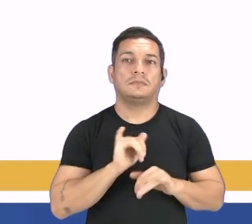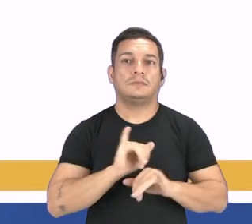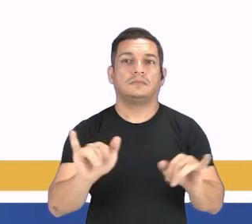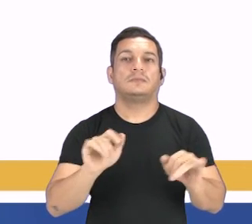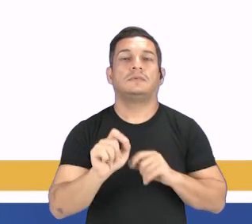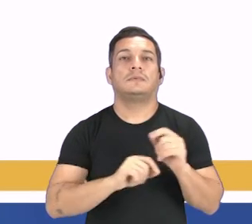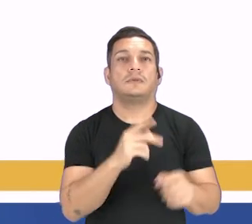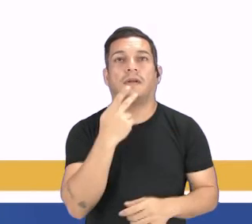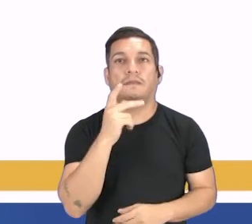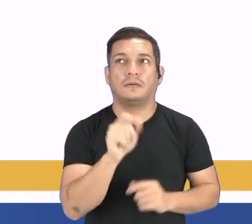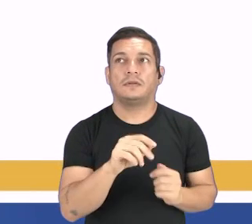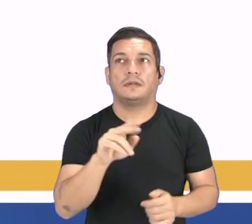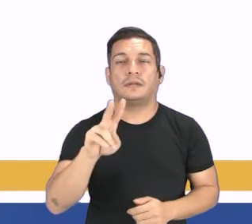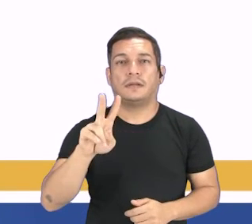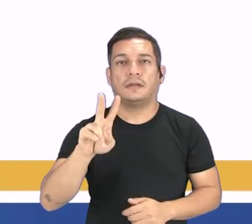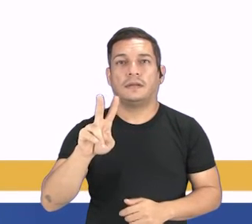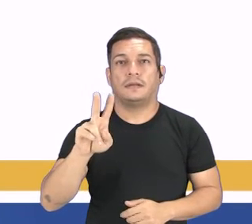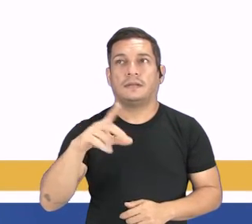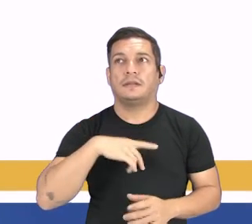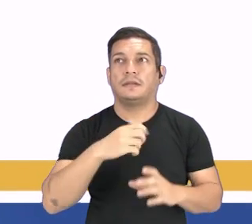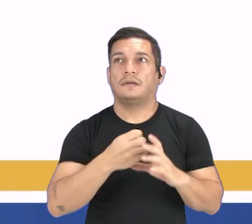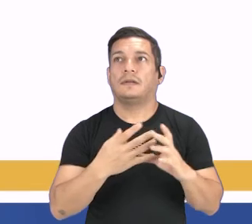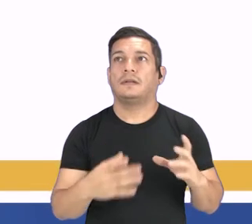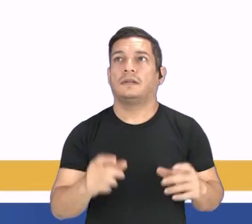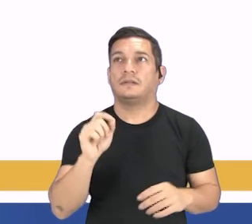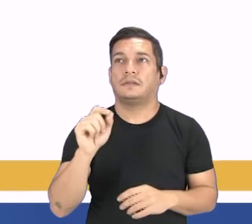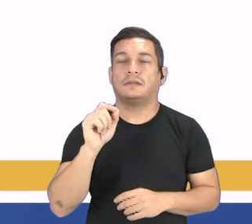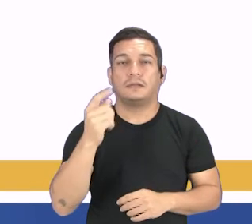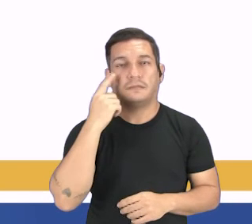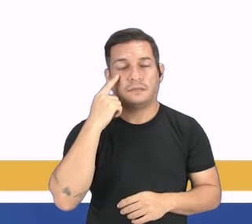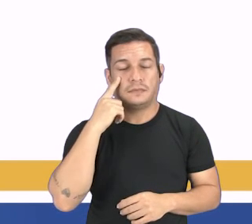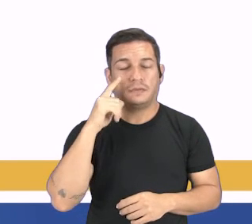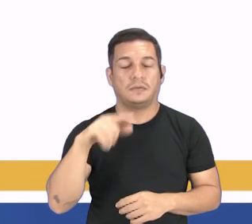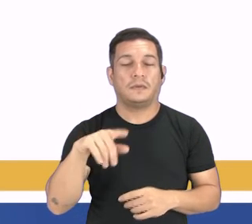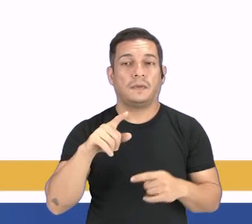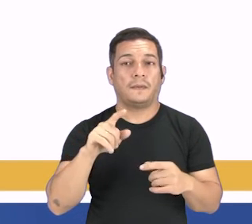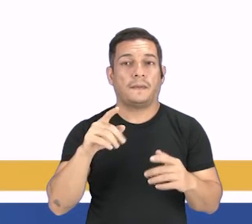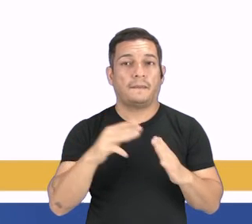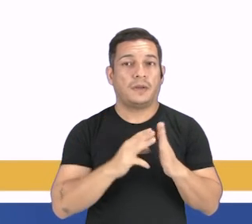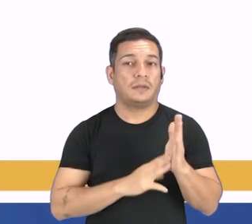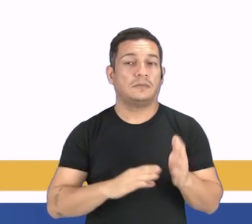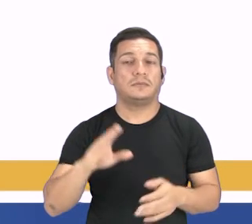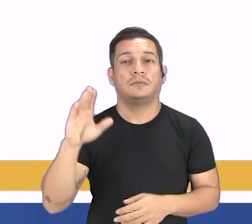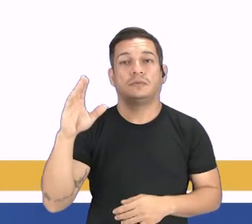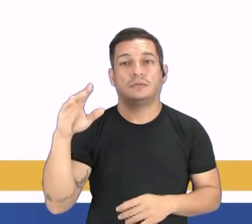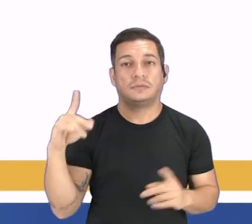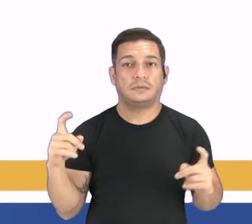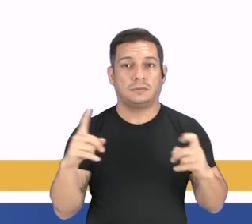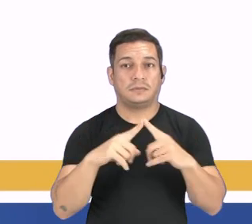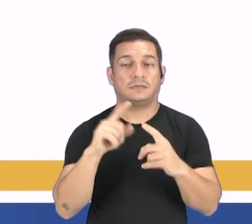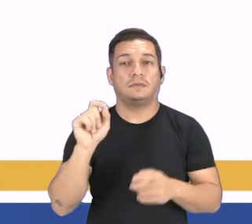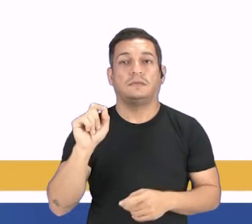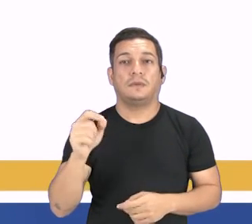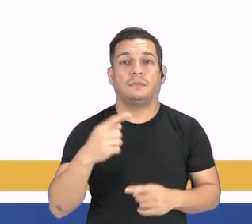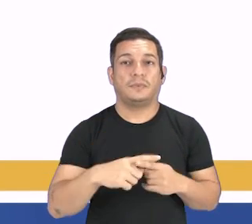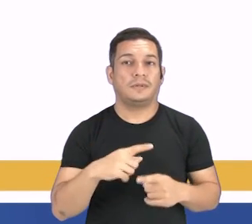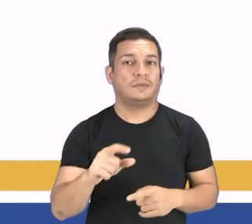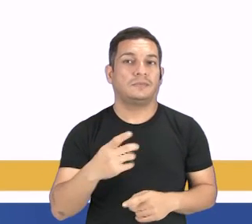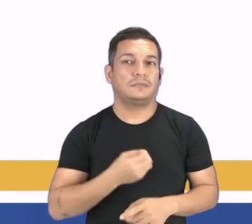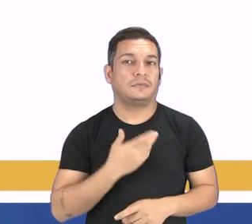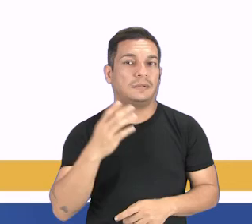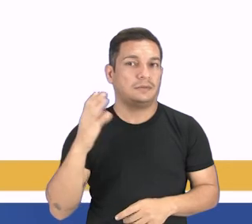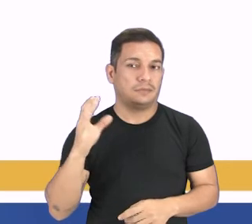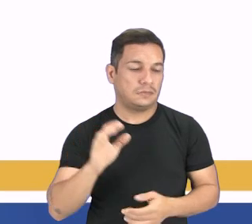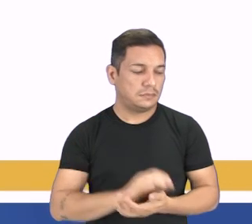ao afirmar que evidencia o caráter parcial do método científico. Não, o método científico ele é imparcial, tá? Porque senão não se produz